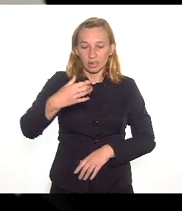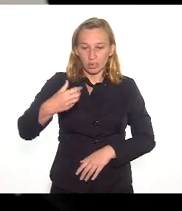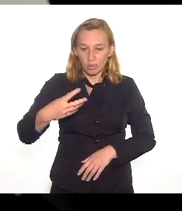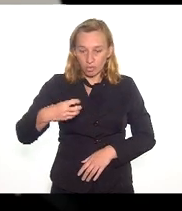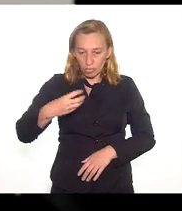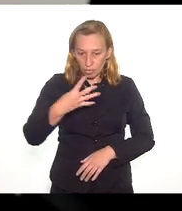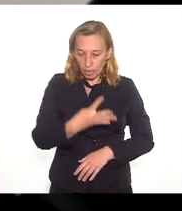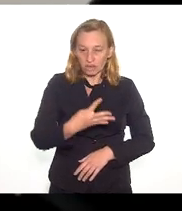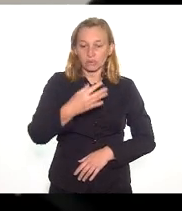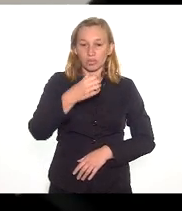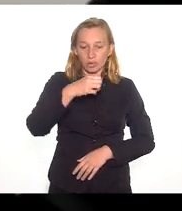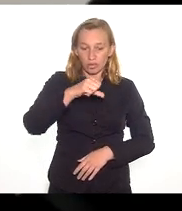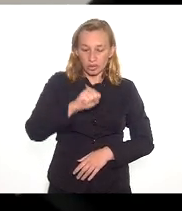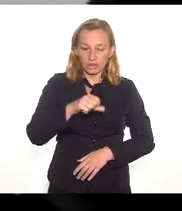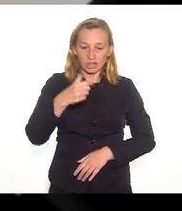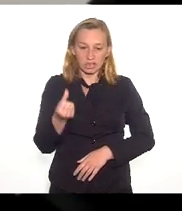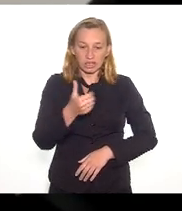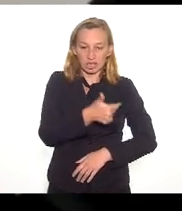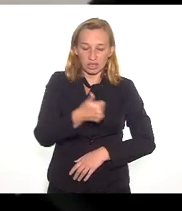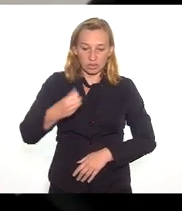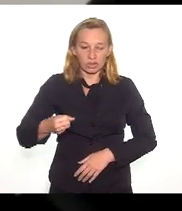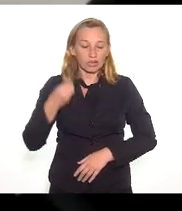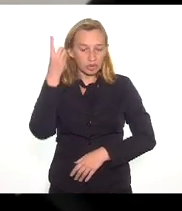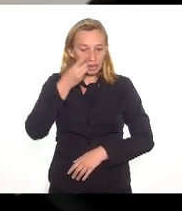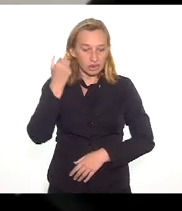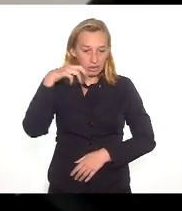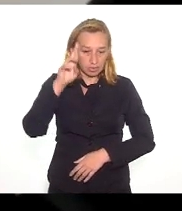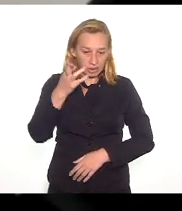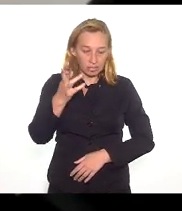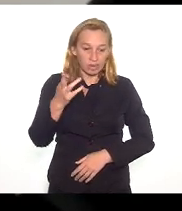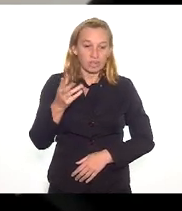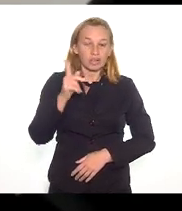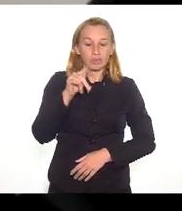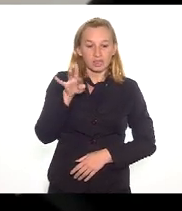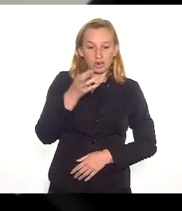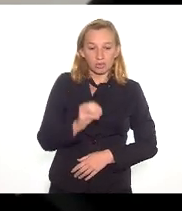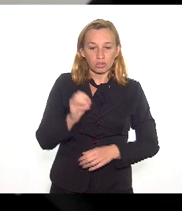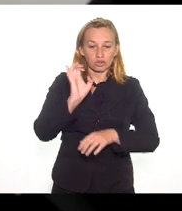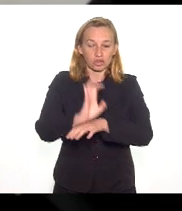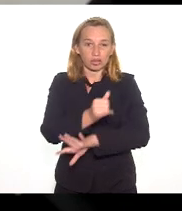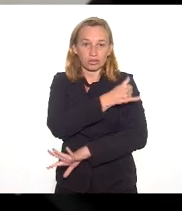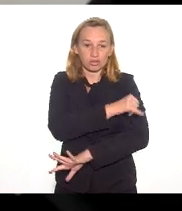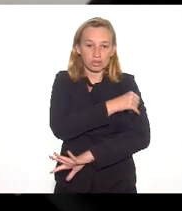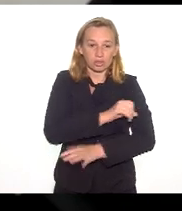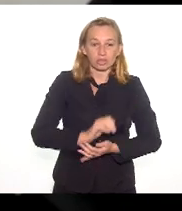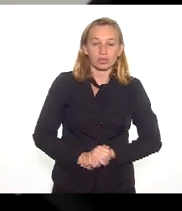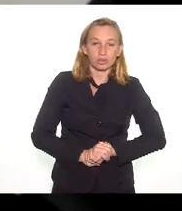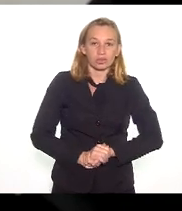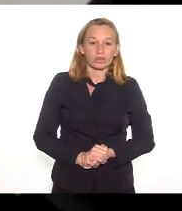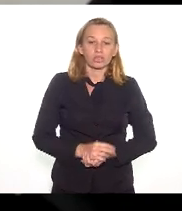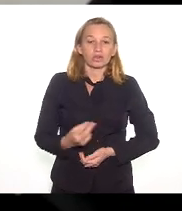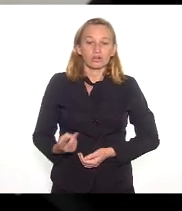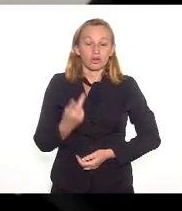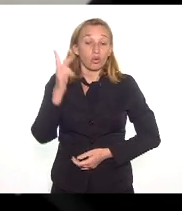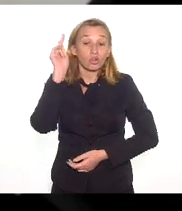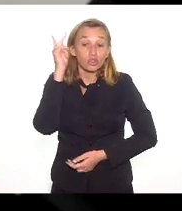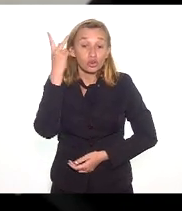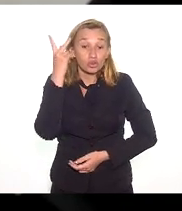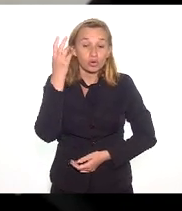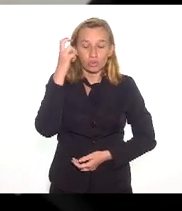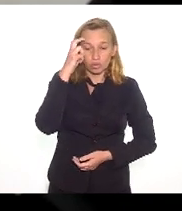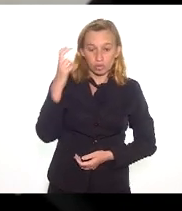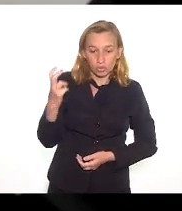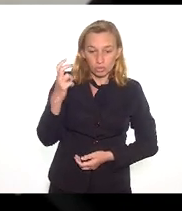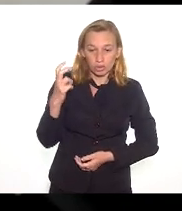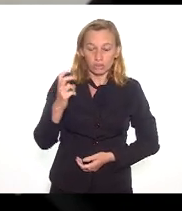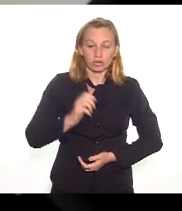4486/18, de autoria do deputado Eliomar Coelho. Declara patrimônio material do Estado do Rio de Janeiro, o seu relevante valor histórico e cultural,